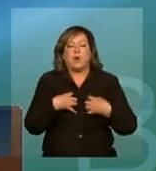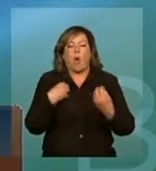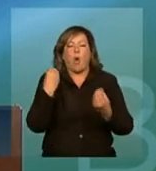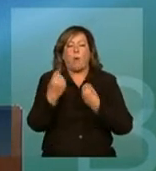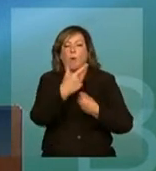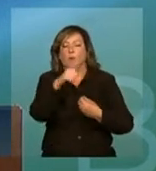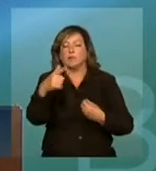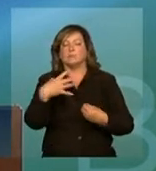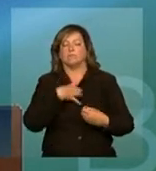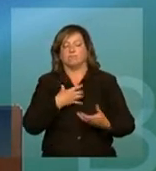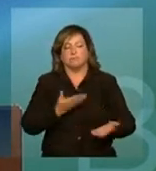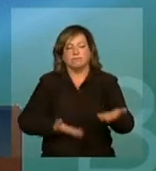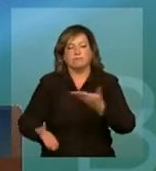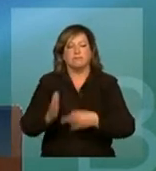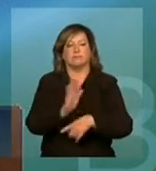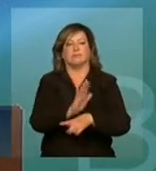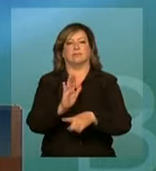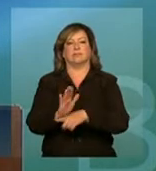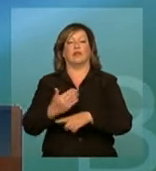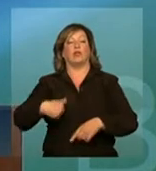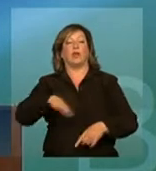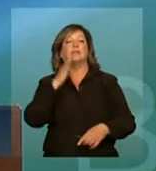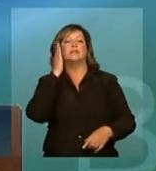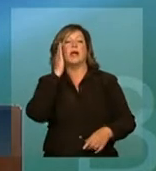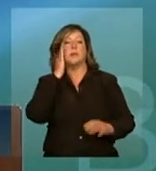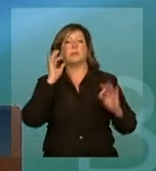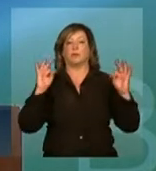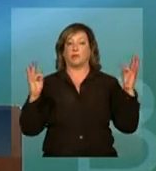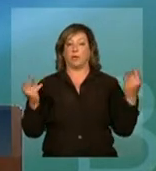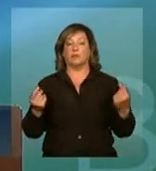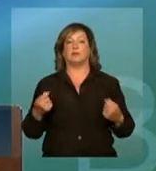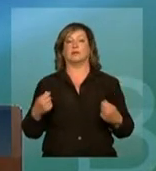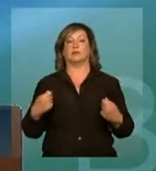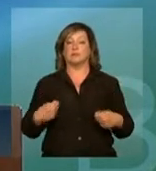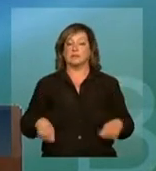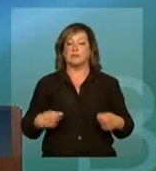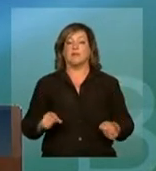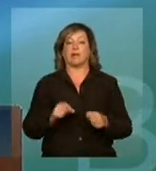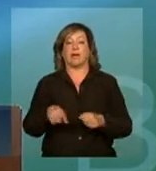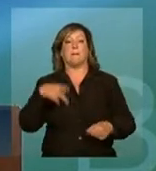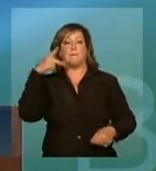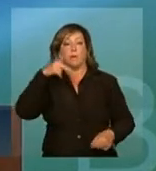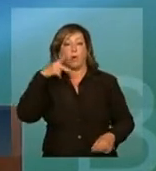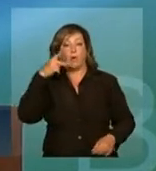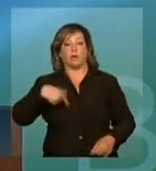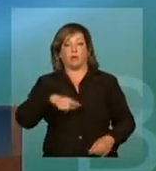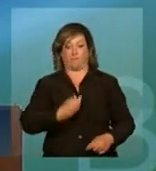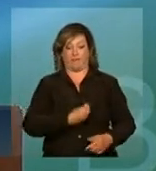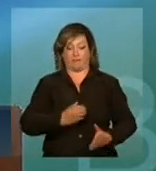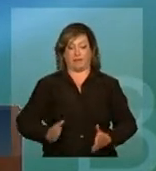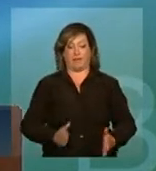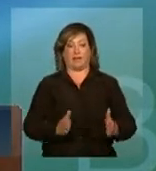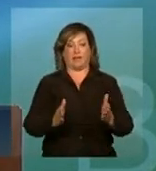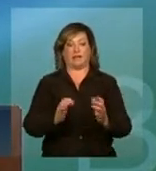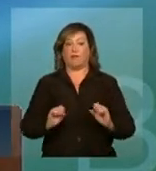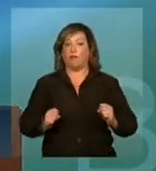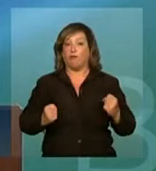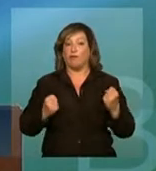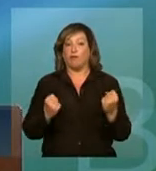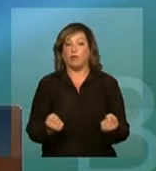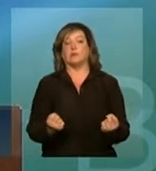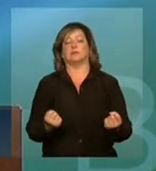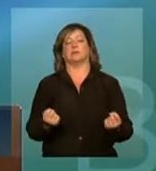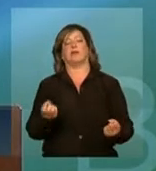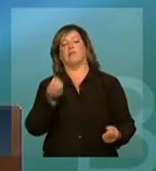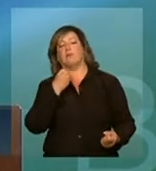espírito de servir. Que saibamos todos nós que fazemos da política e da gestão pública a nossa caminhada, a força e a fragilidade